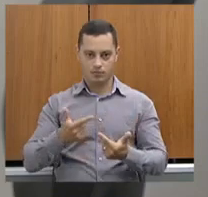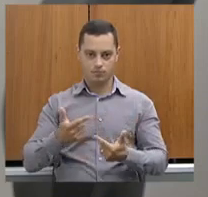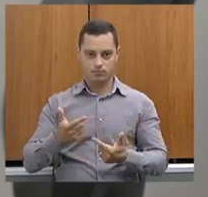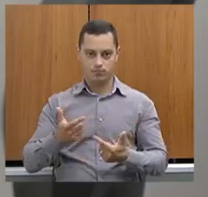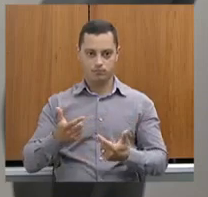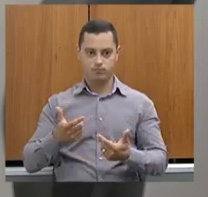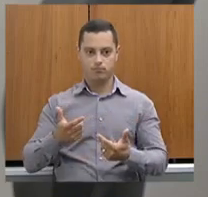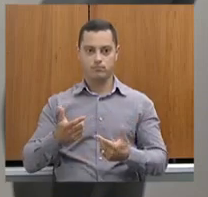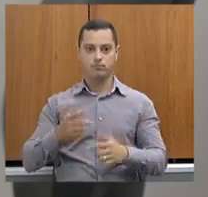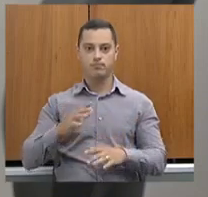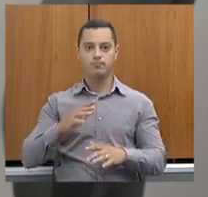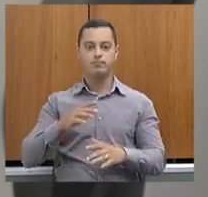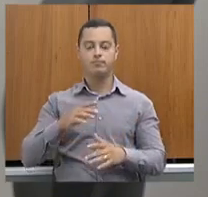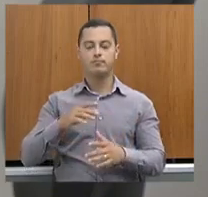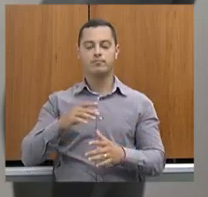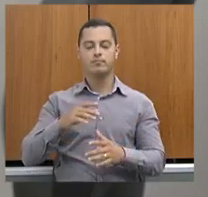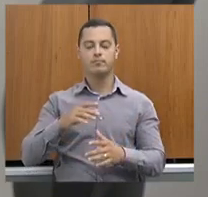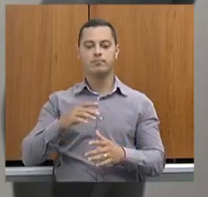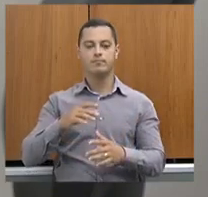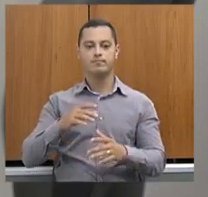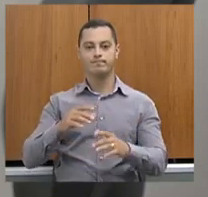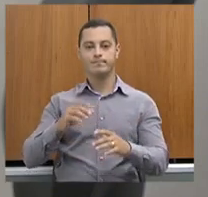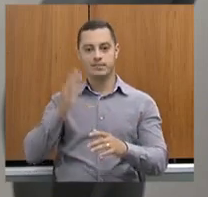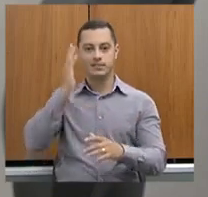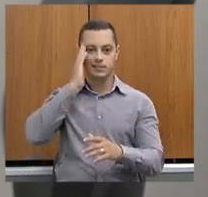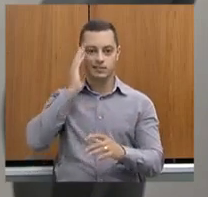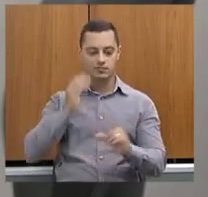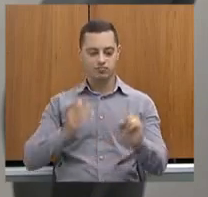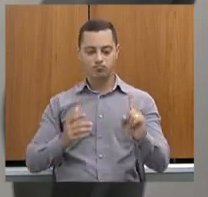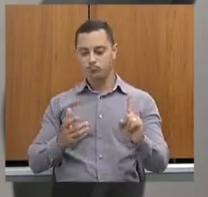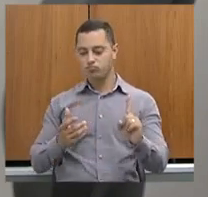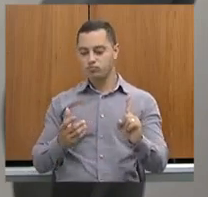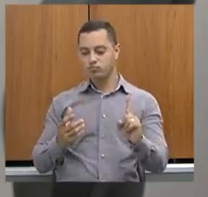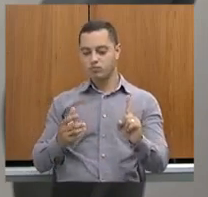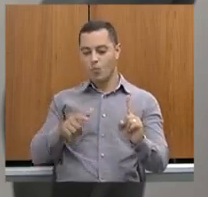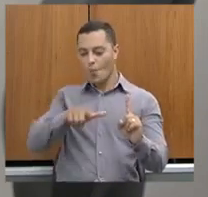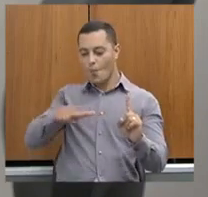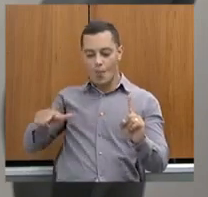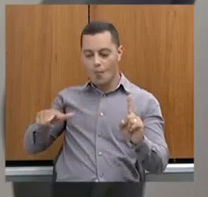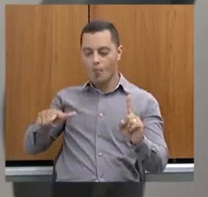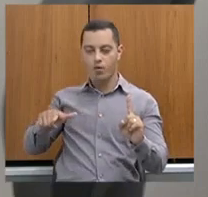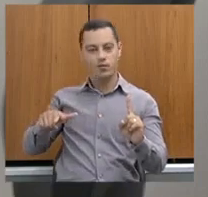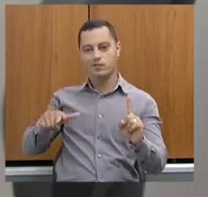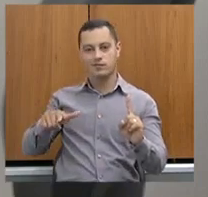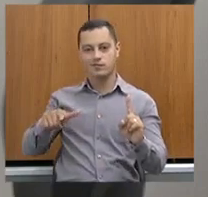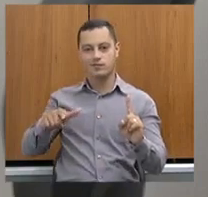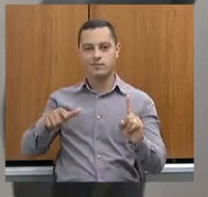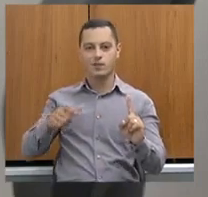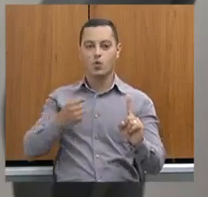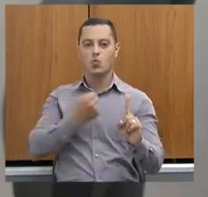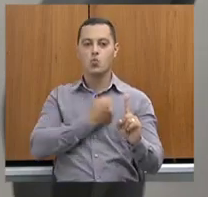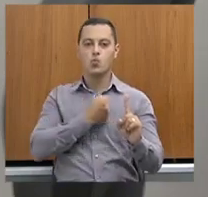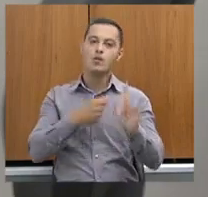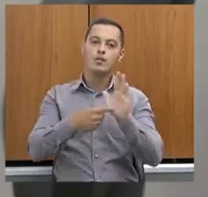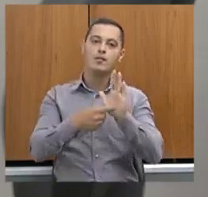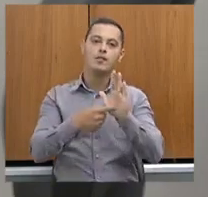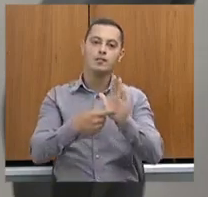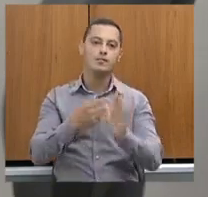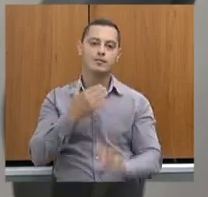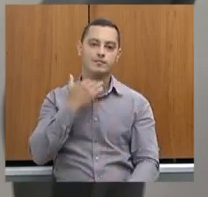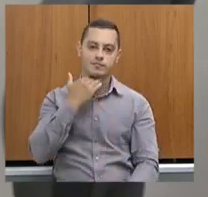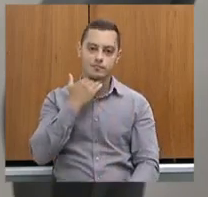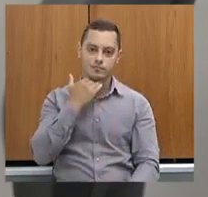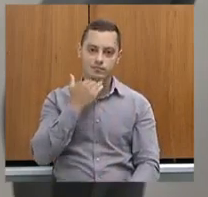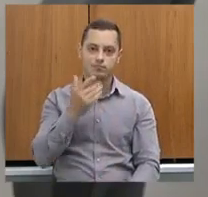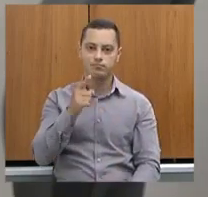se sem o efetivo os números que foram apresentados não conseguem é ser apresentado todo